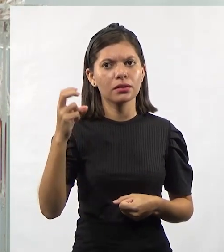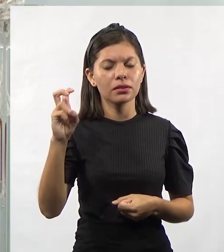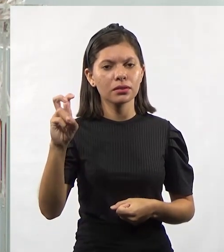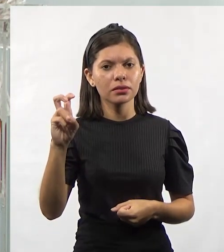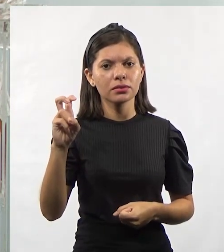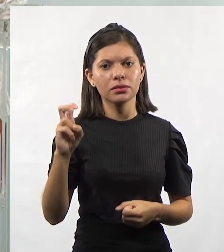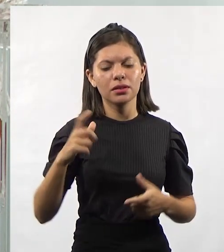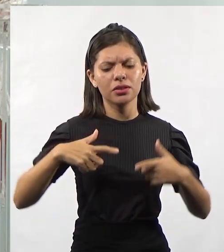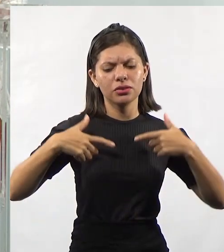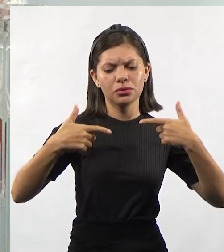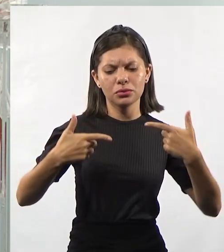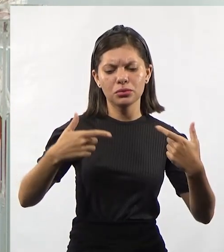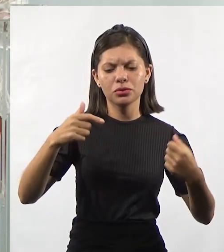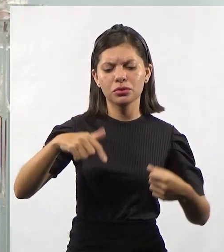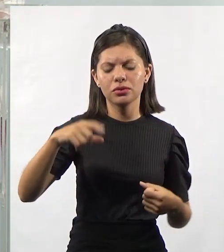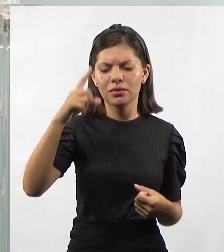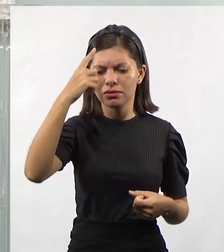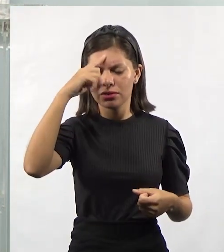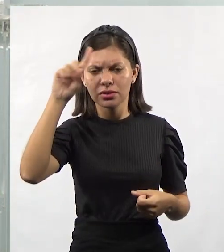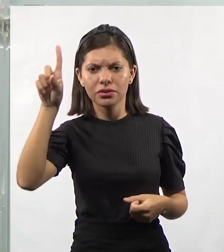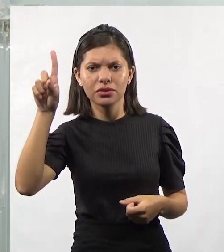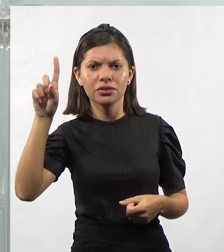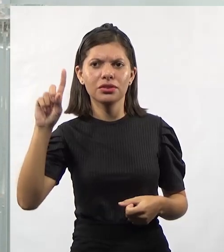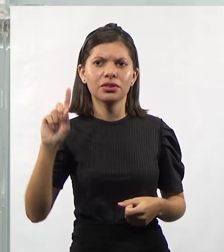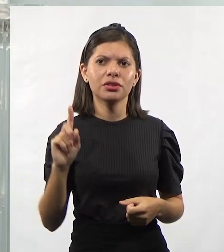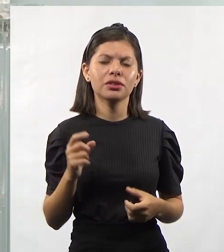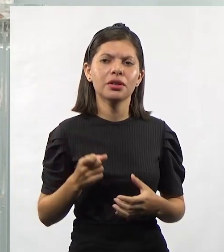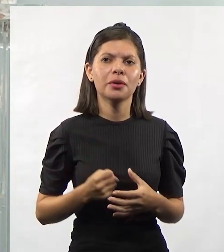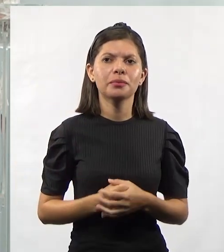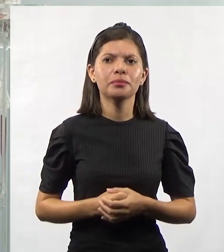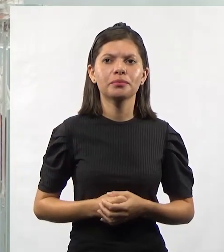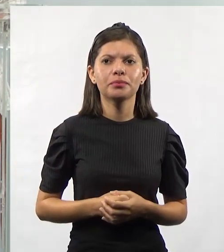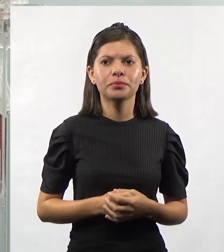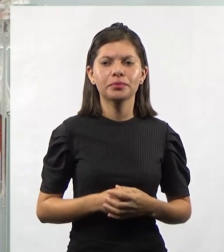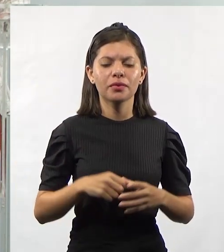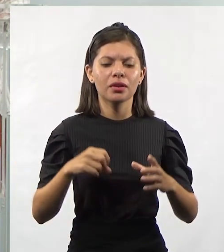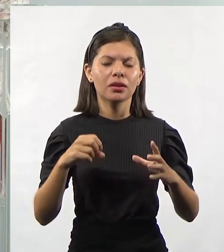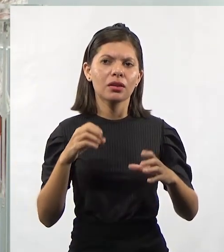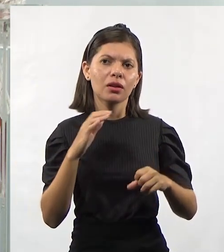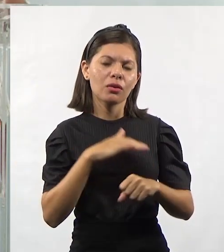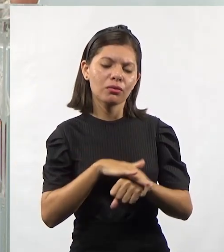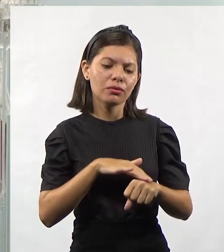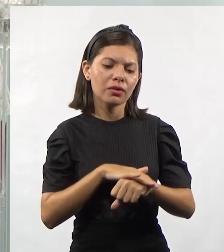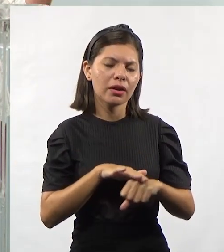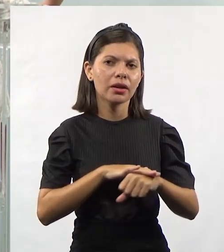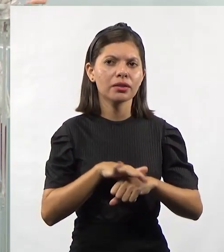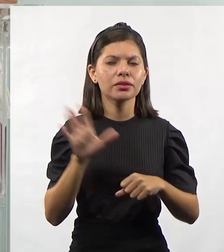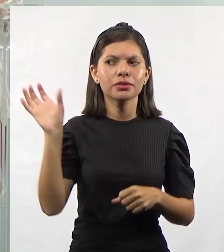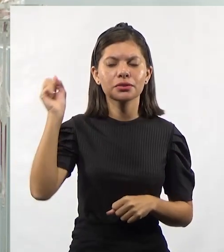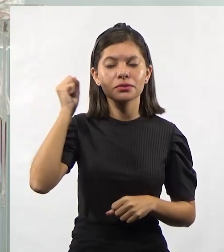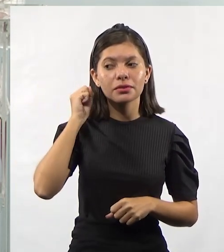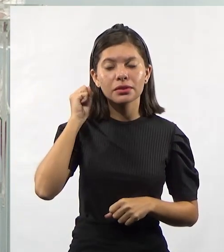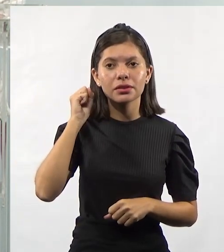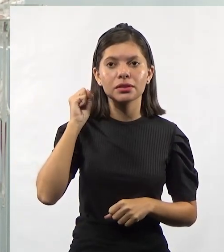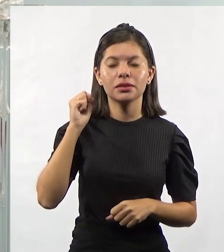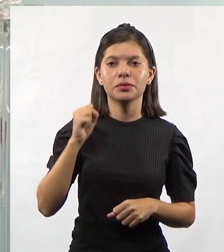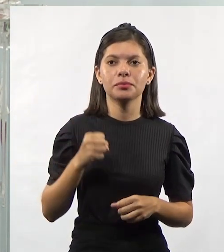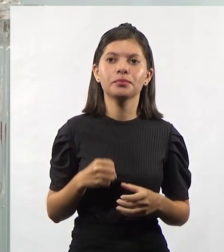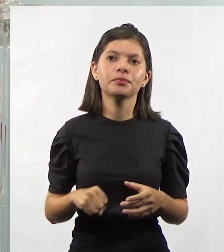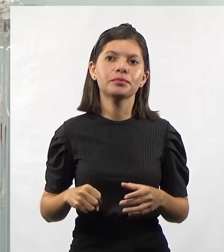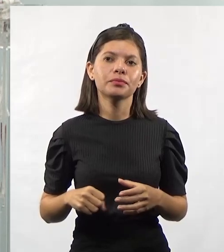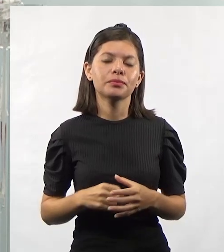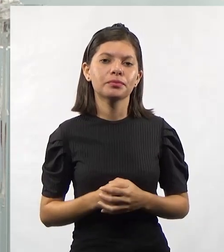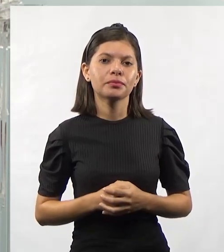atitudes nossas no dia a dia, algumas piadas, né, que a gente fazia ou ouvia por aí, não